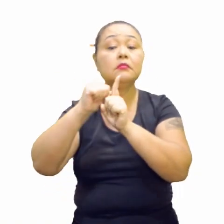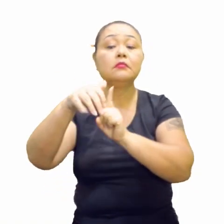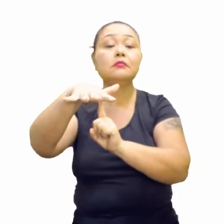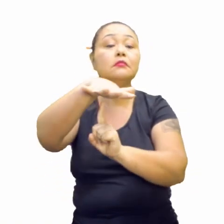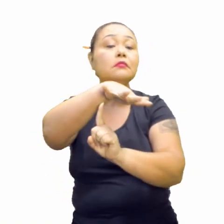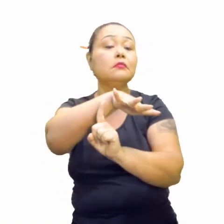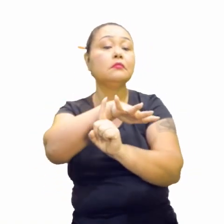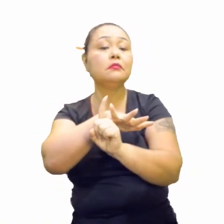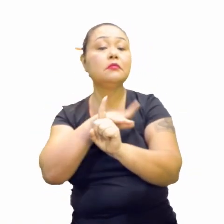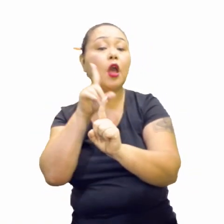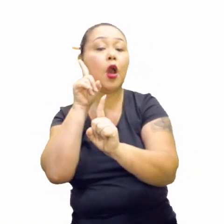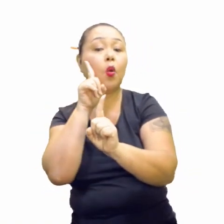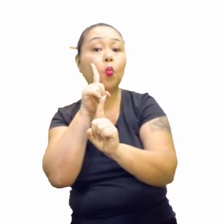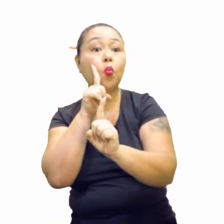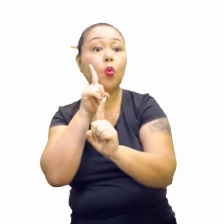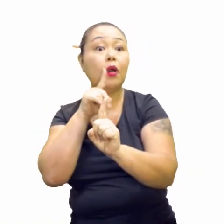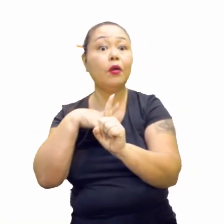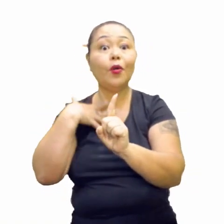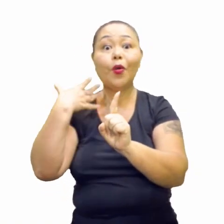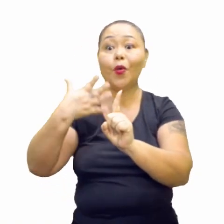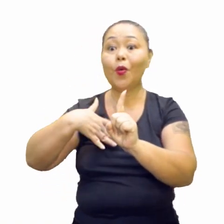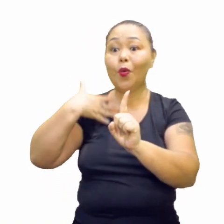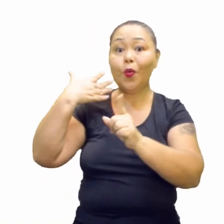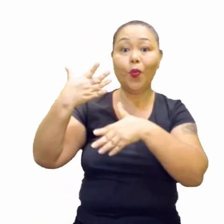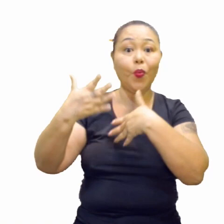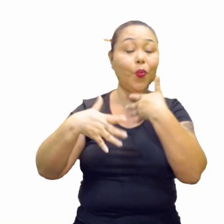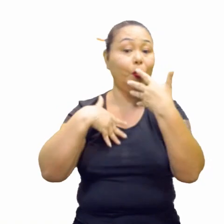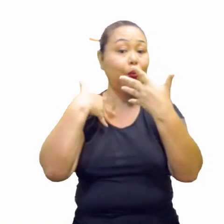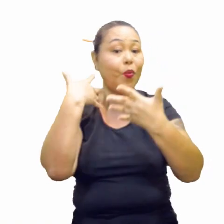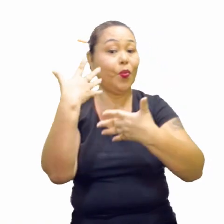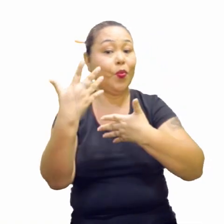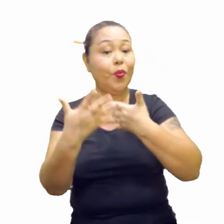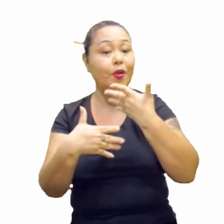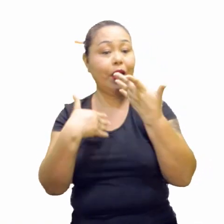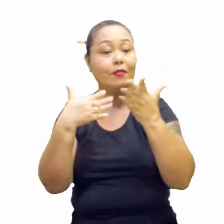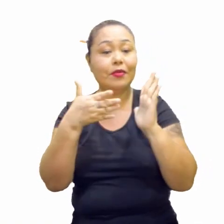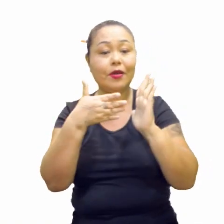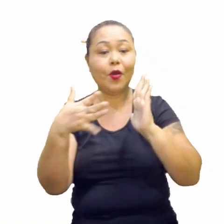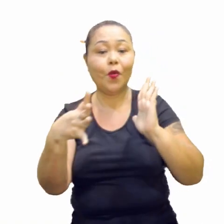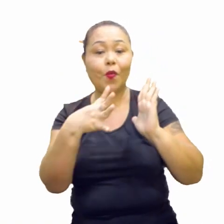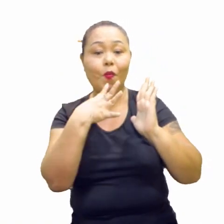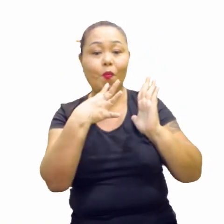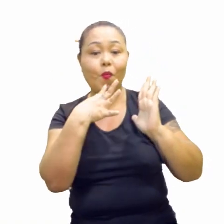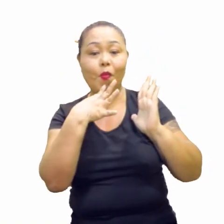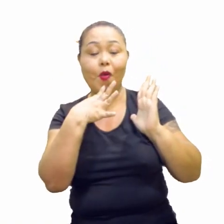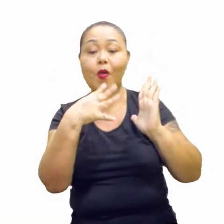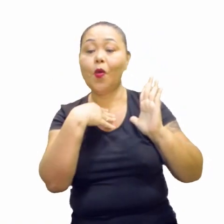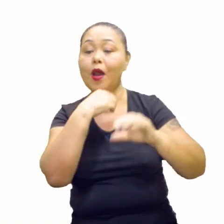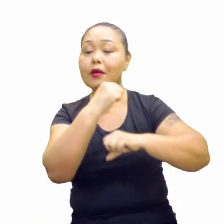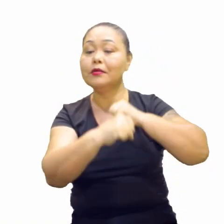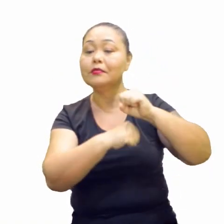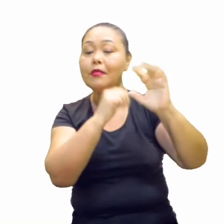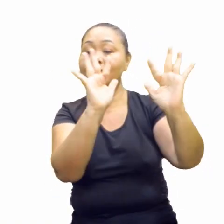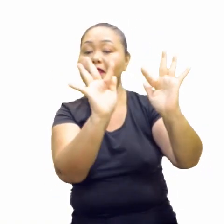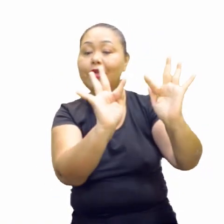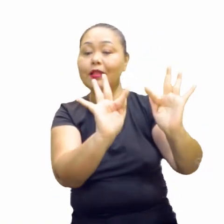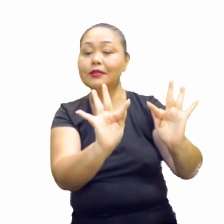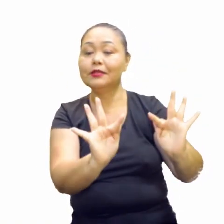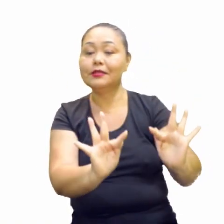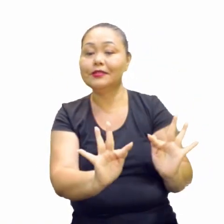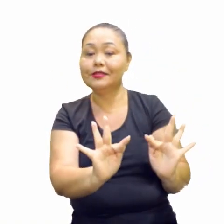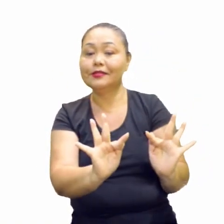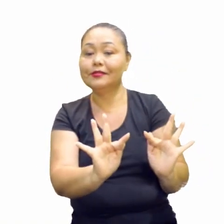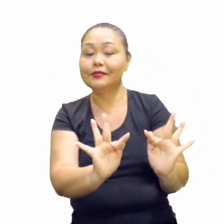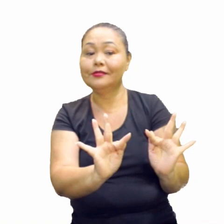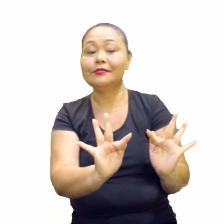entusiasmo e euforia. E essa época ficou conhecida como Anos Felizes. Way